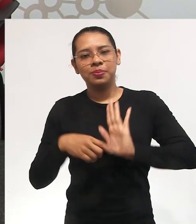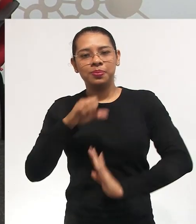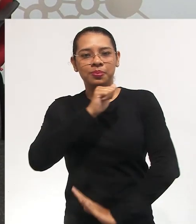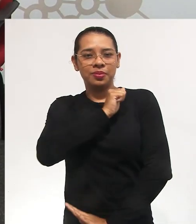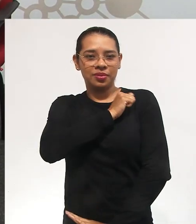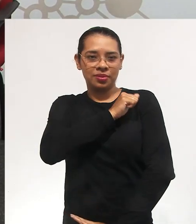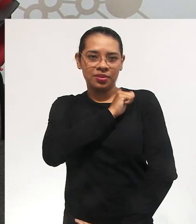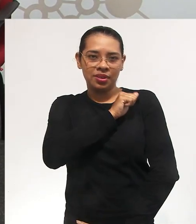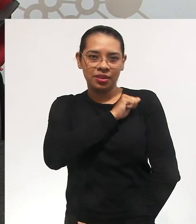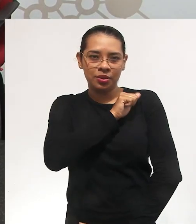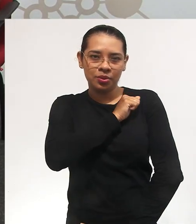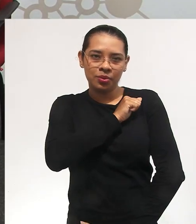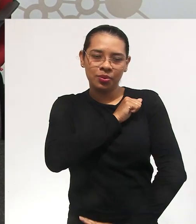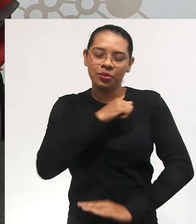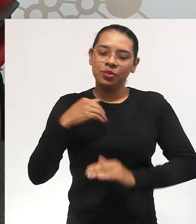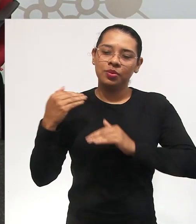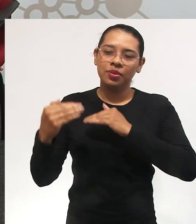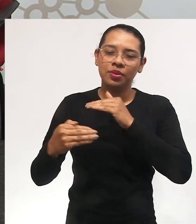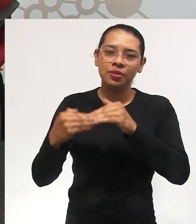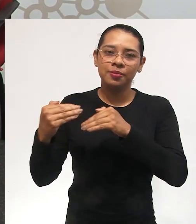o período de